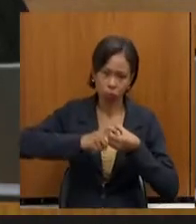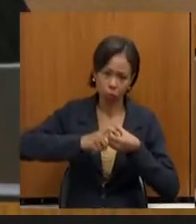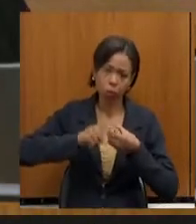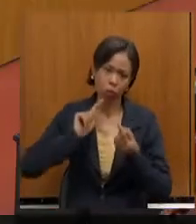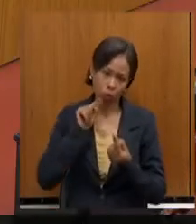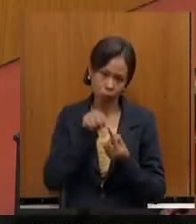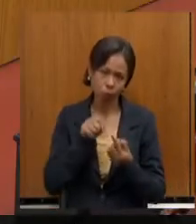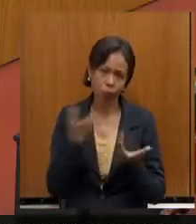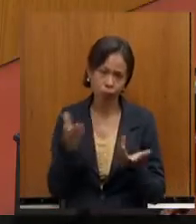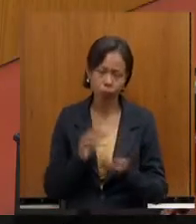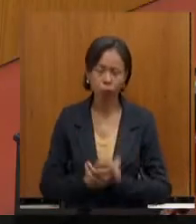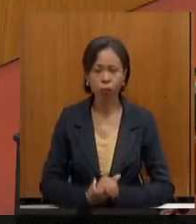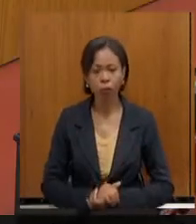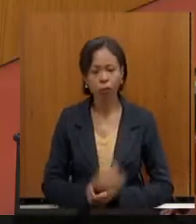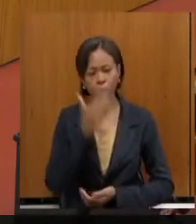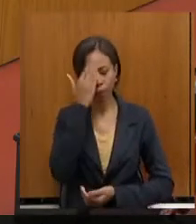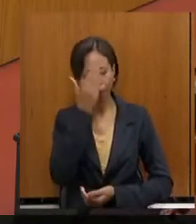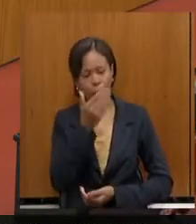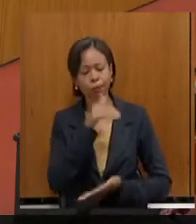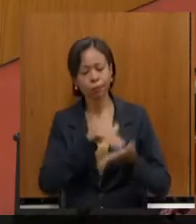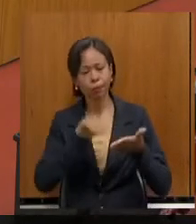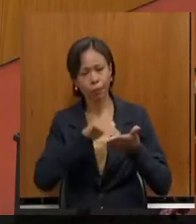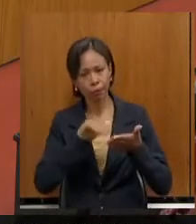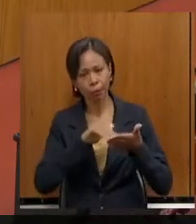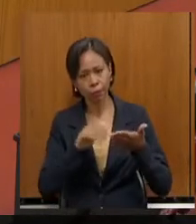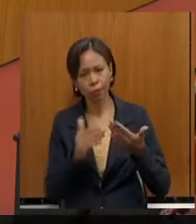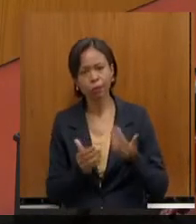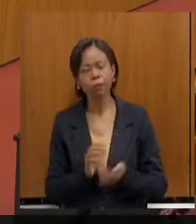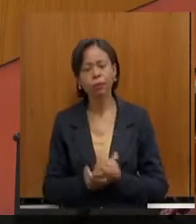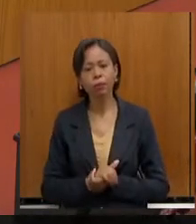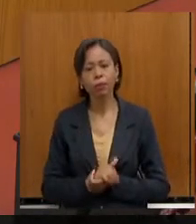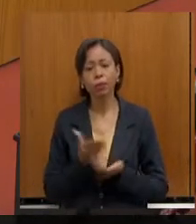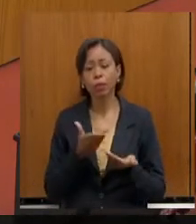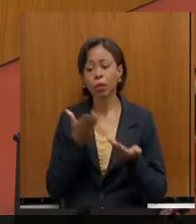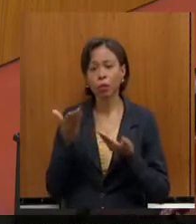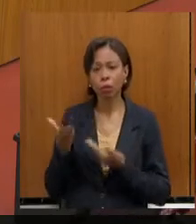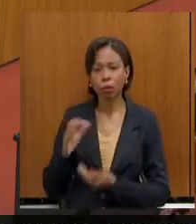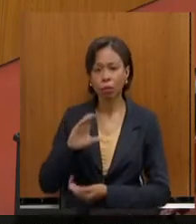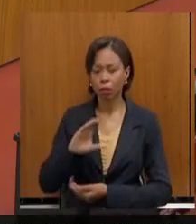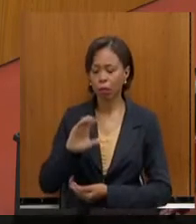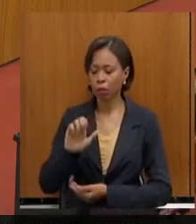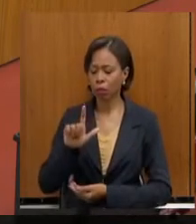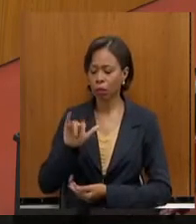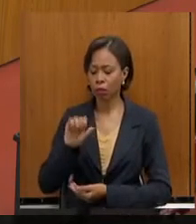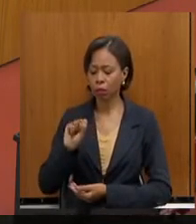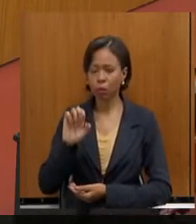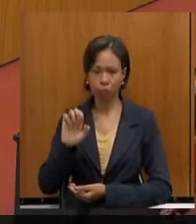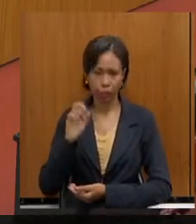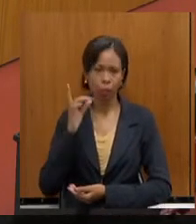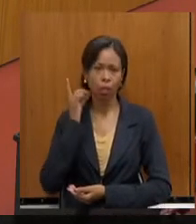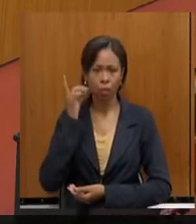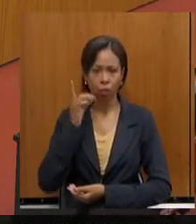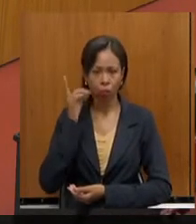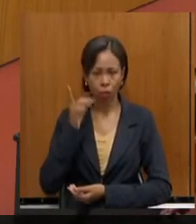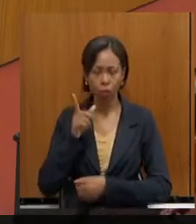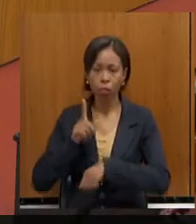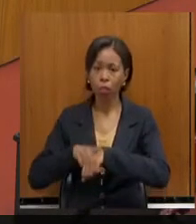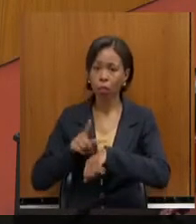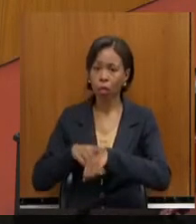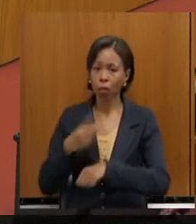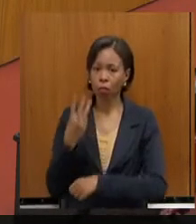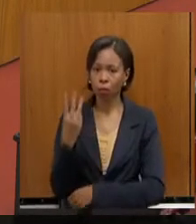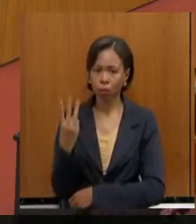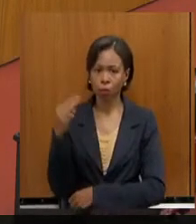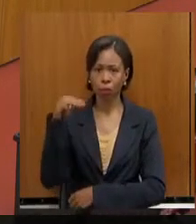obrigado secretário pelas contribuições eu passo a palavra deputada celise laviola e por pelo tempo de